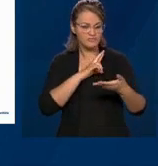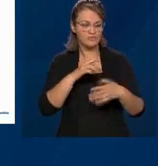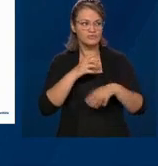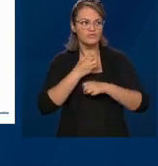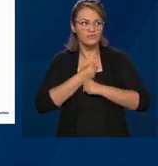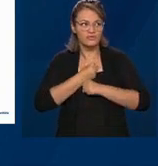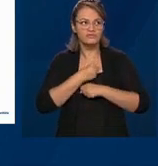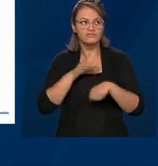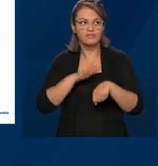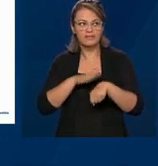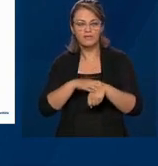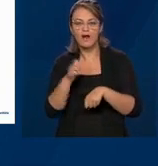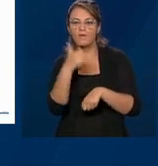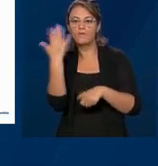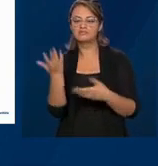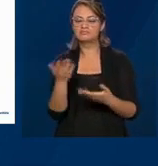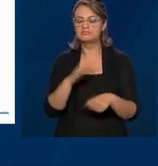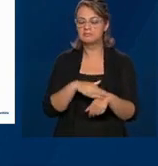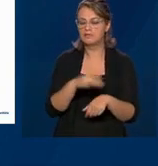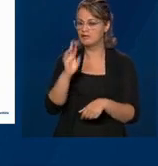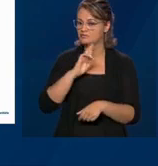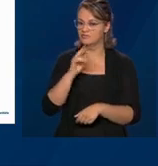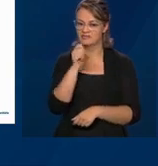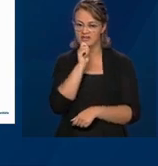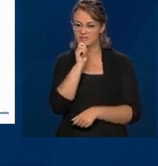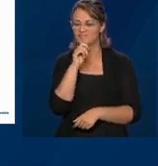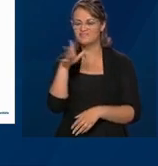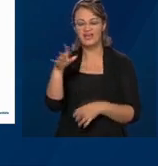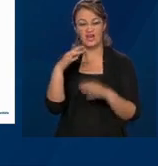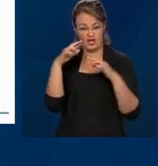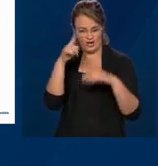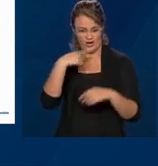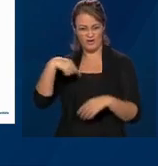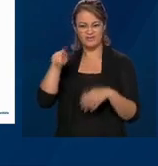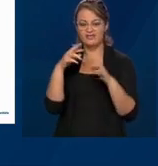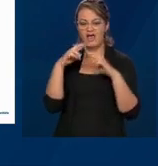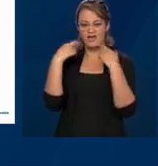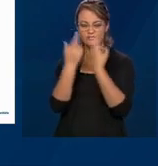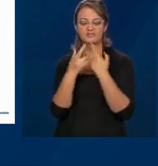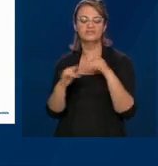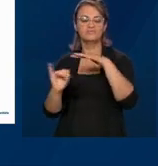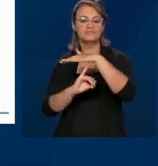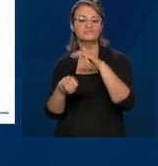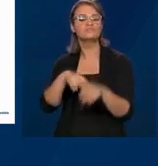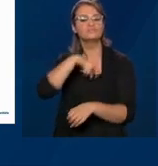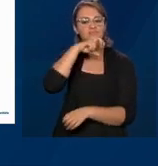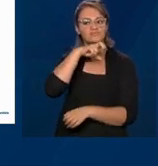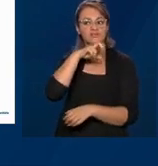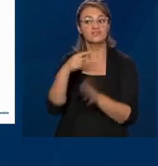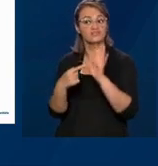Nós fizemos a reunião com o Instituto Butantan, colocamos a importância desse dado, e eles se